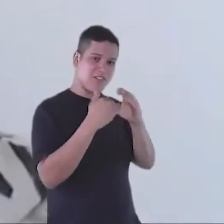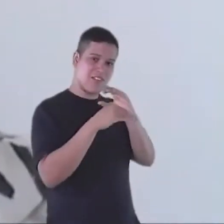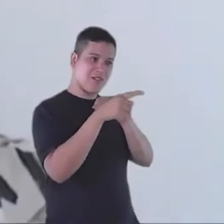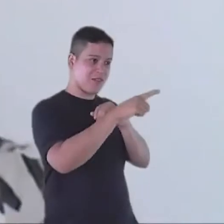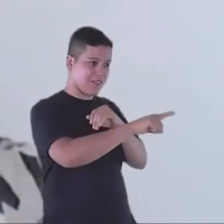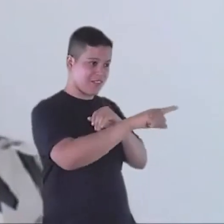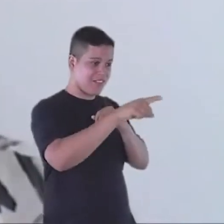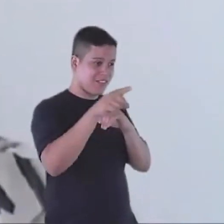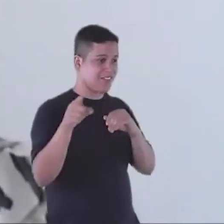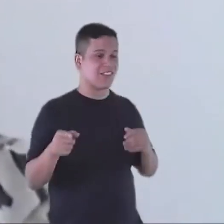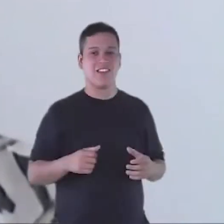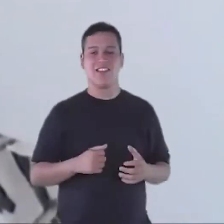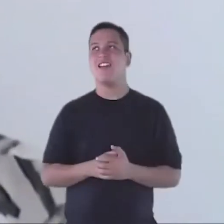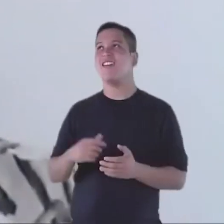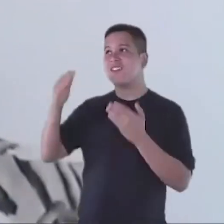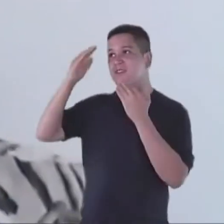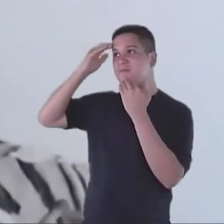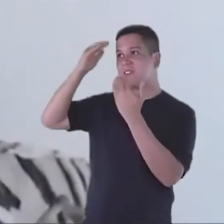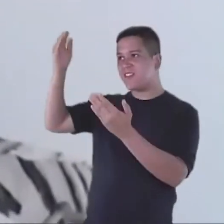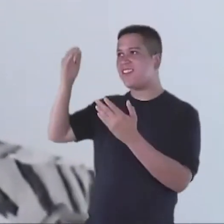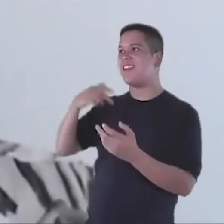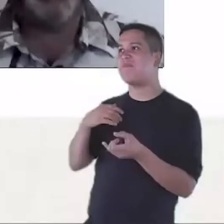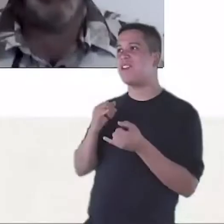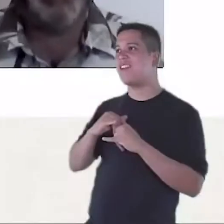Obrigado. Agora me colocou na prensa.